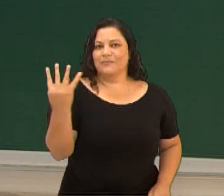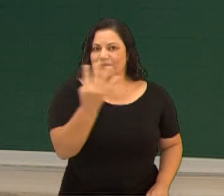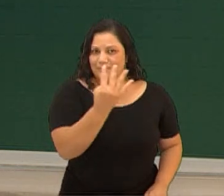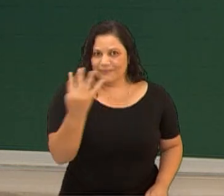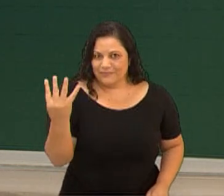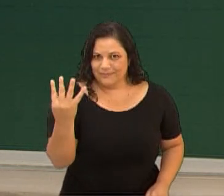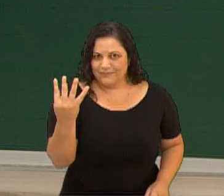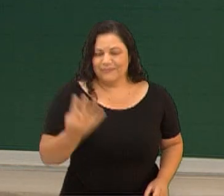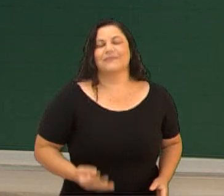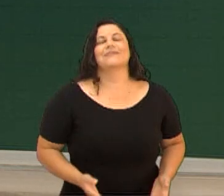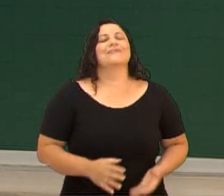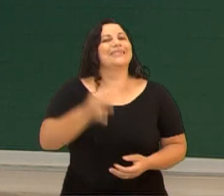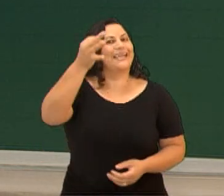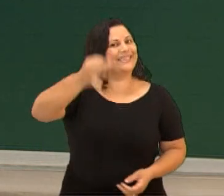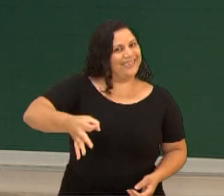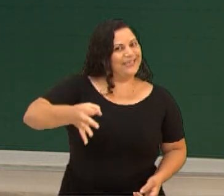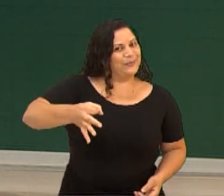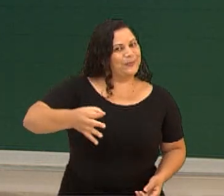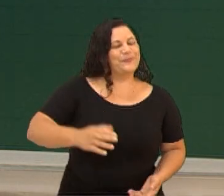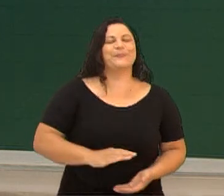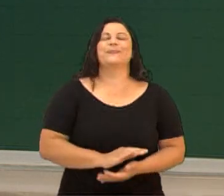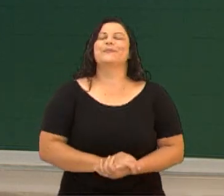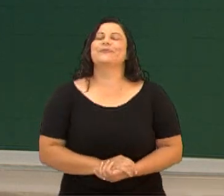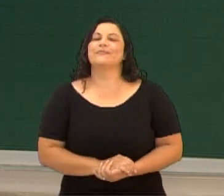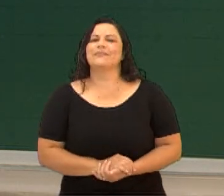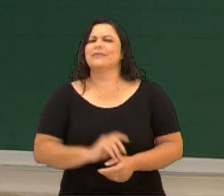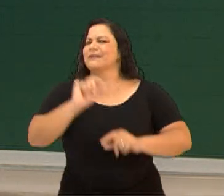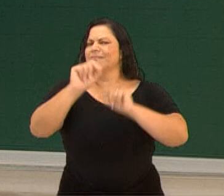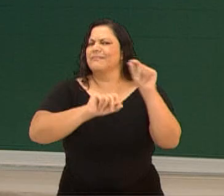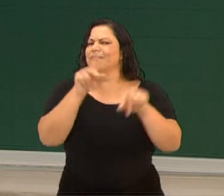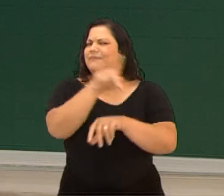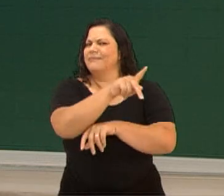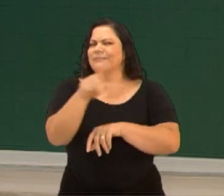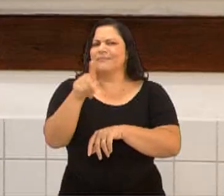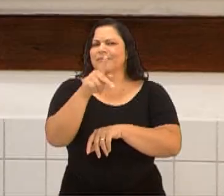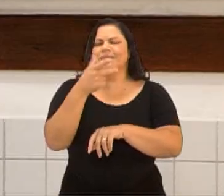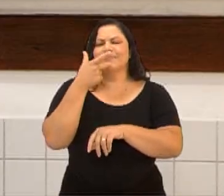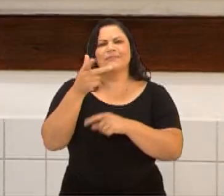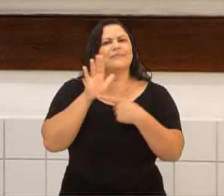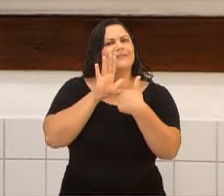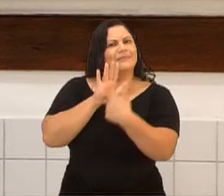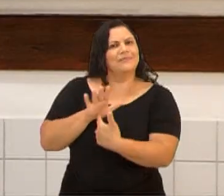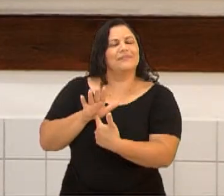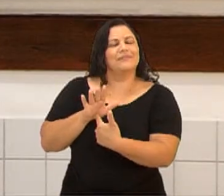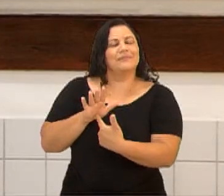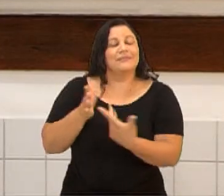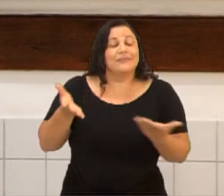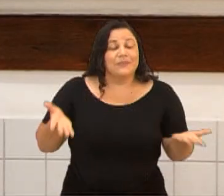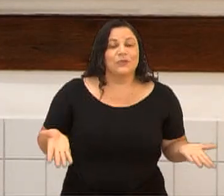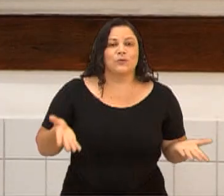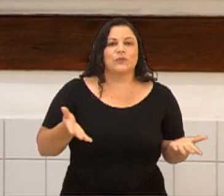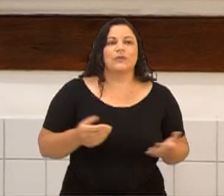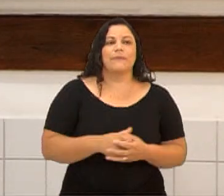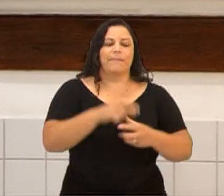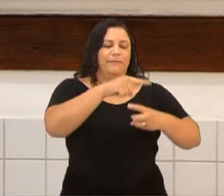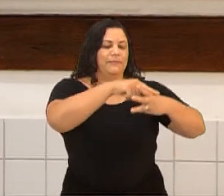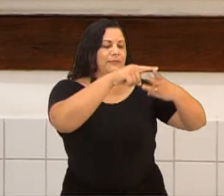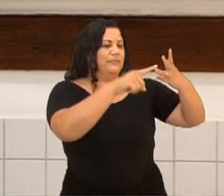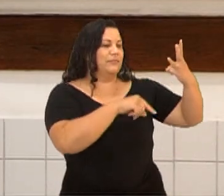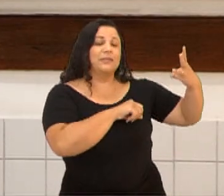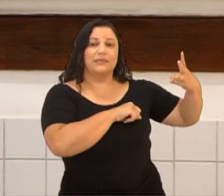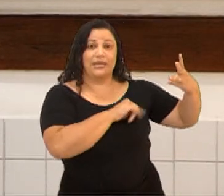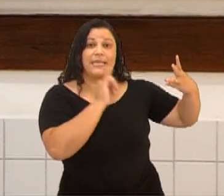144. Certinho? Então, o que a prof falou para vocês? Eu falei que eu ia fazer os 3